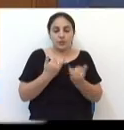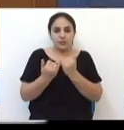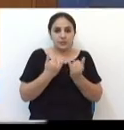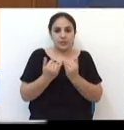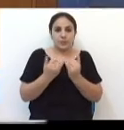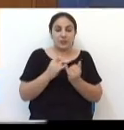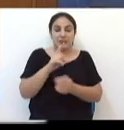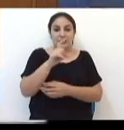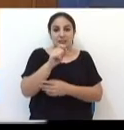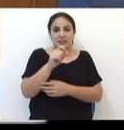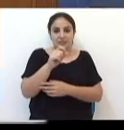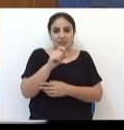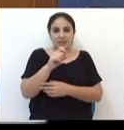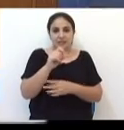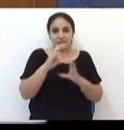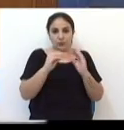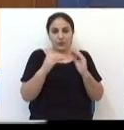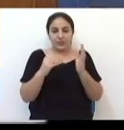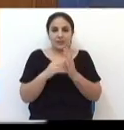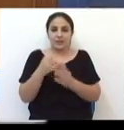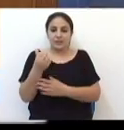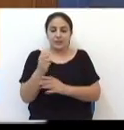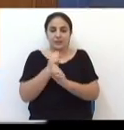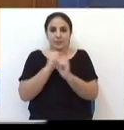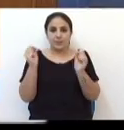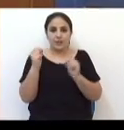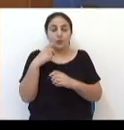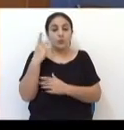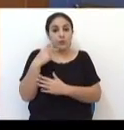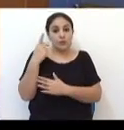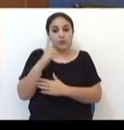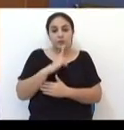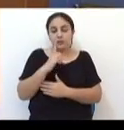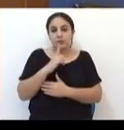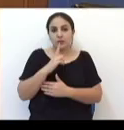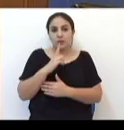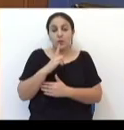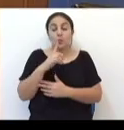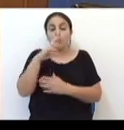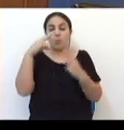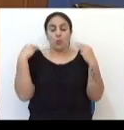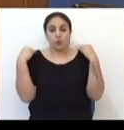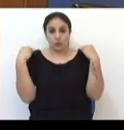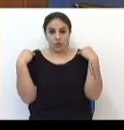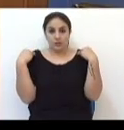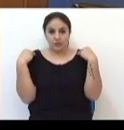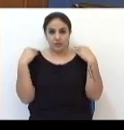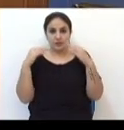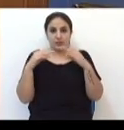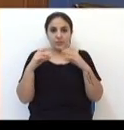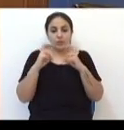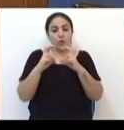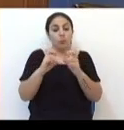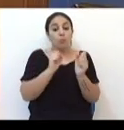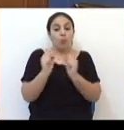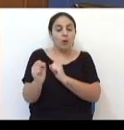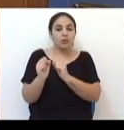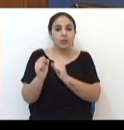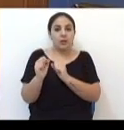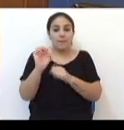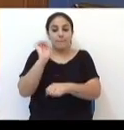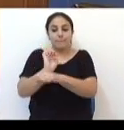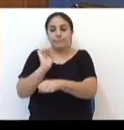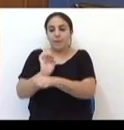22 horas até as 6 horas da manhã, o motorista de ônibus tem a liberdade de estar parando em qualquer